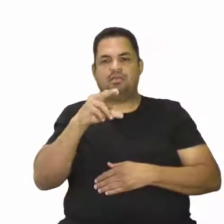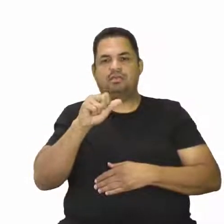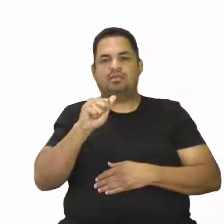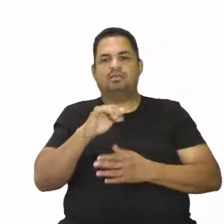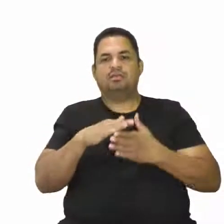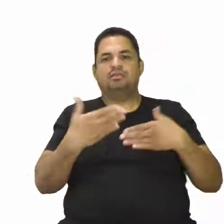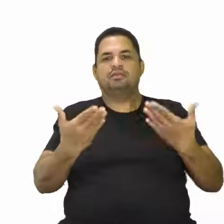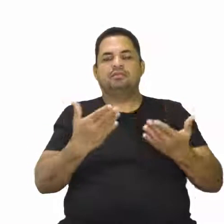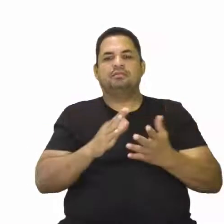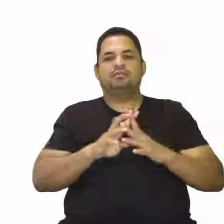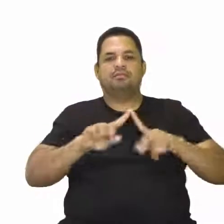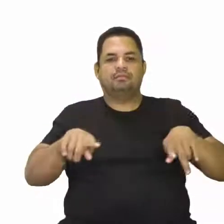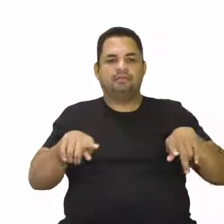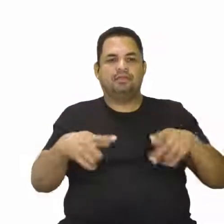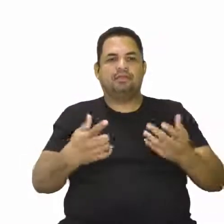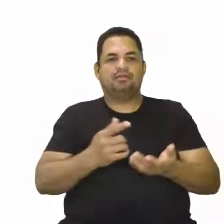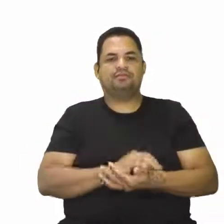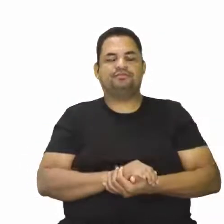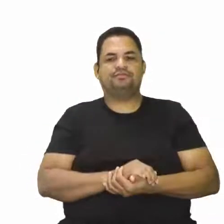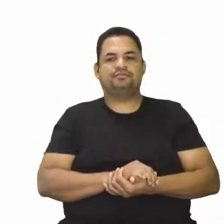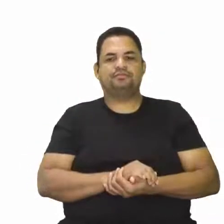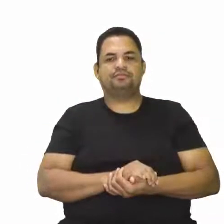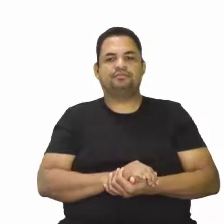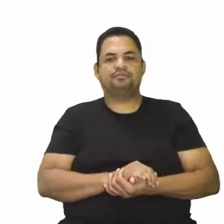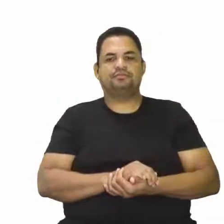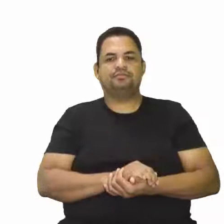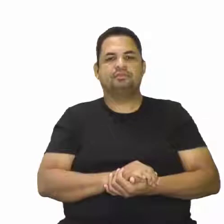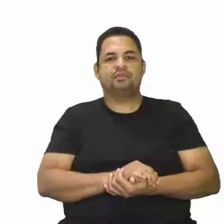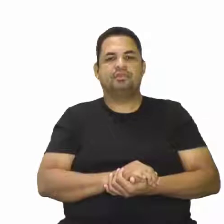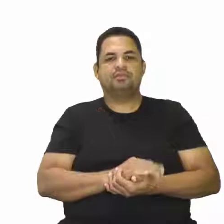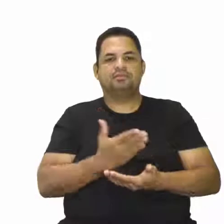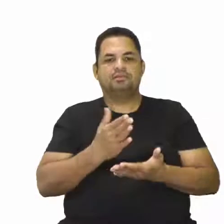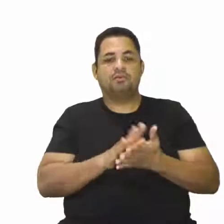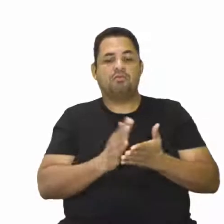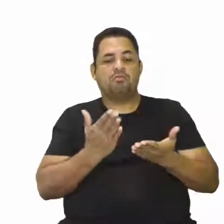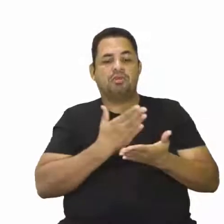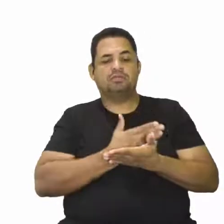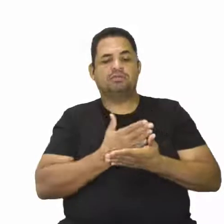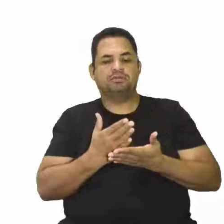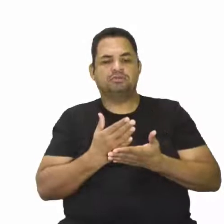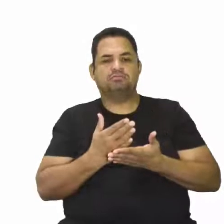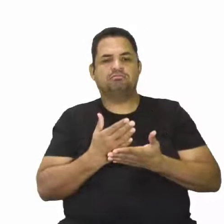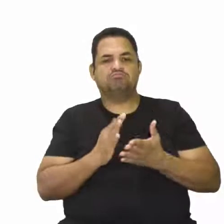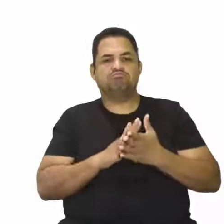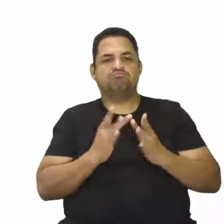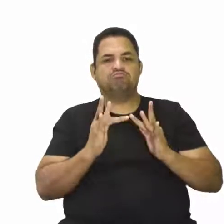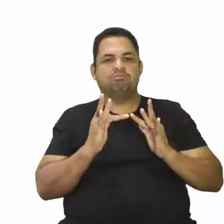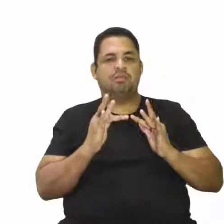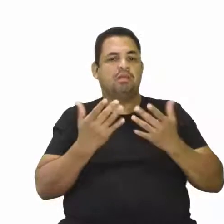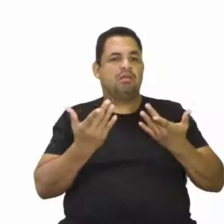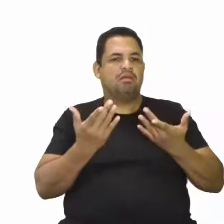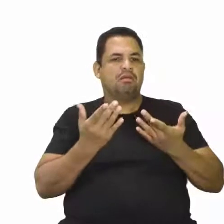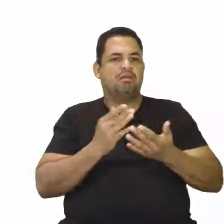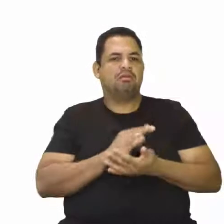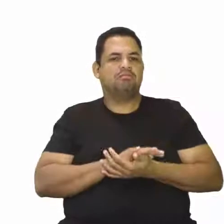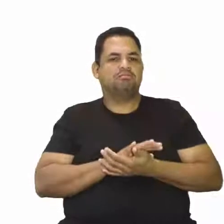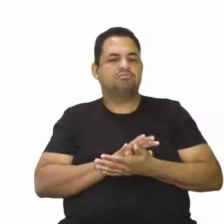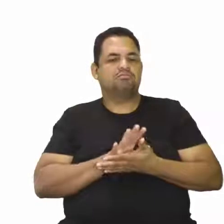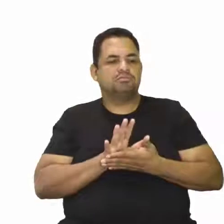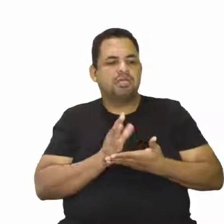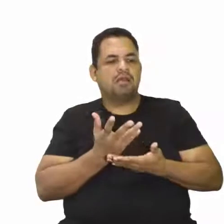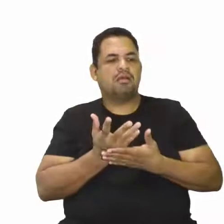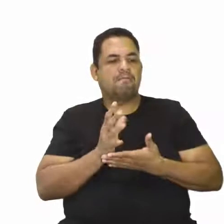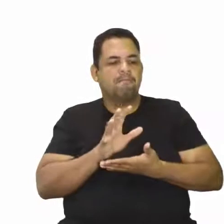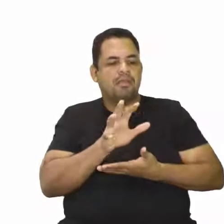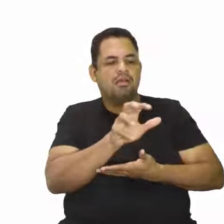só que o padre Caetano se enamorou dela. Um dia, Caetano ia